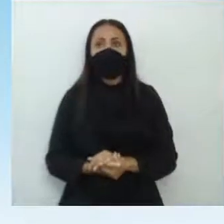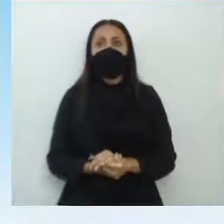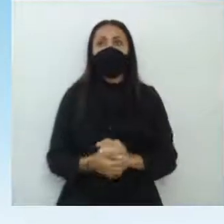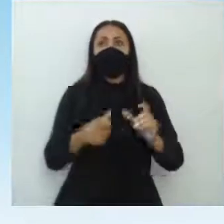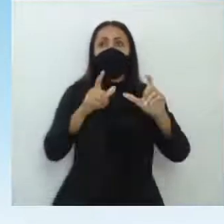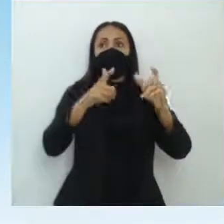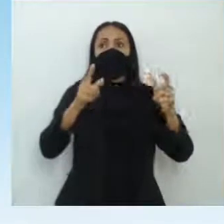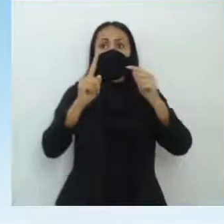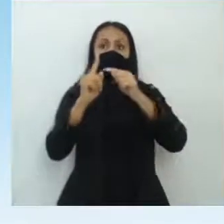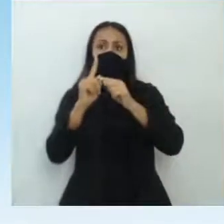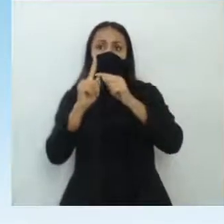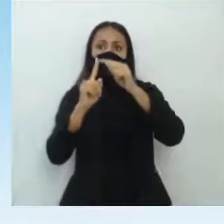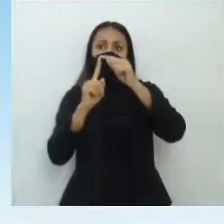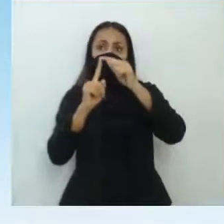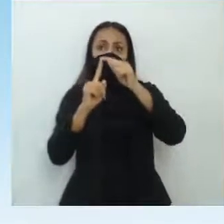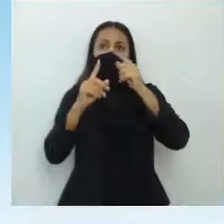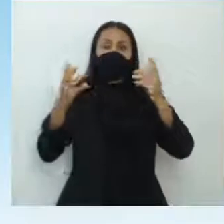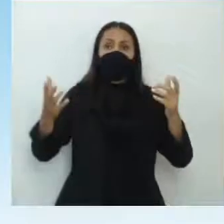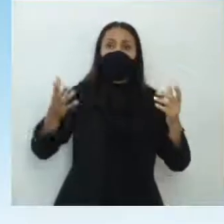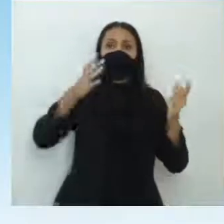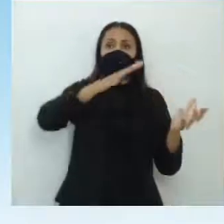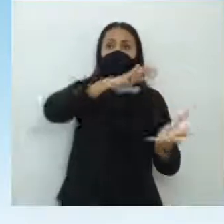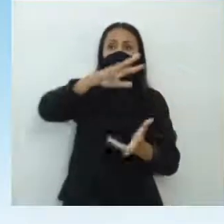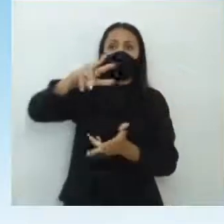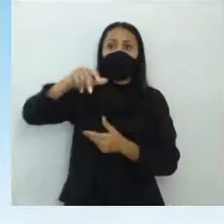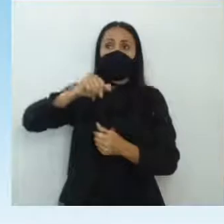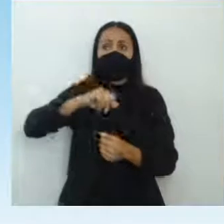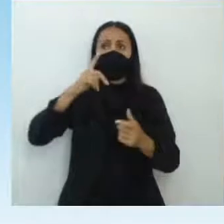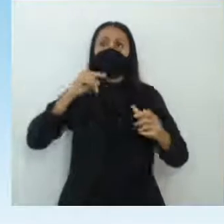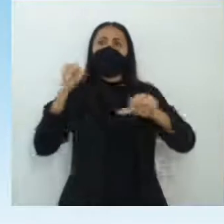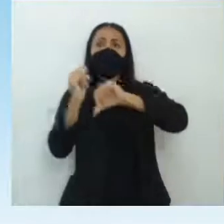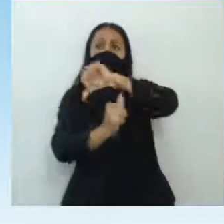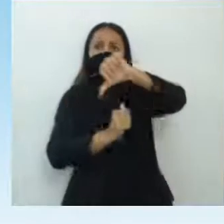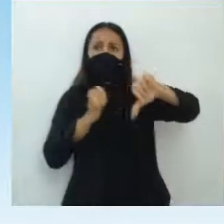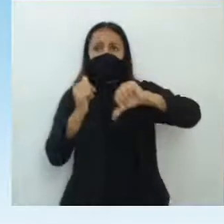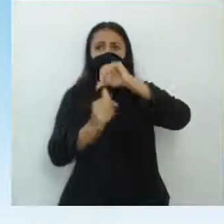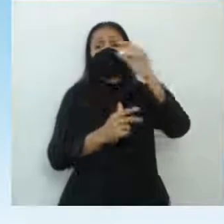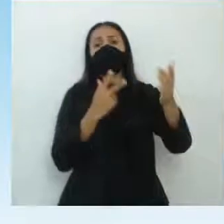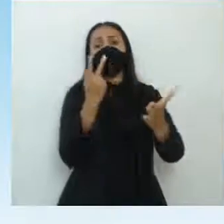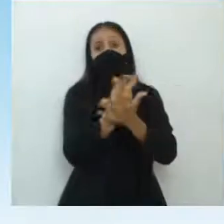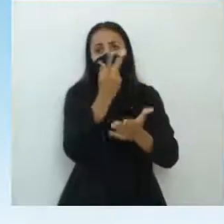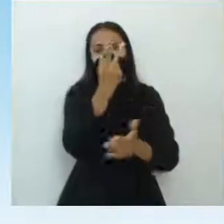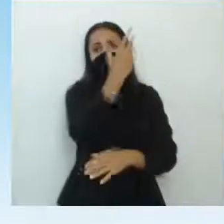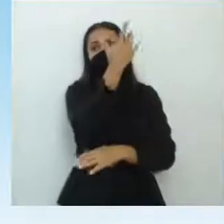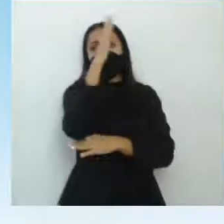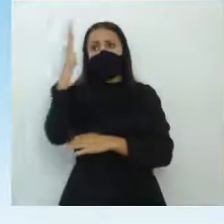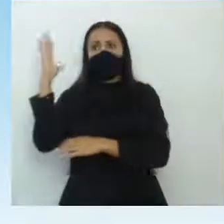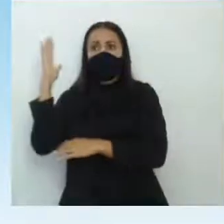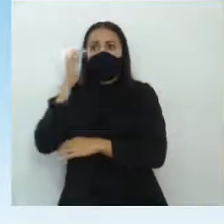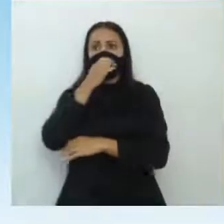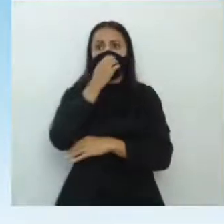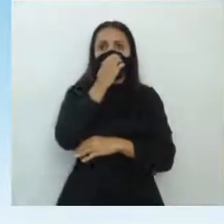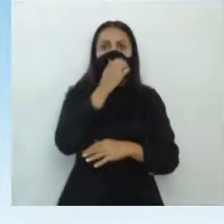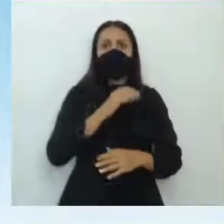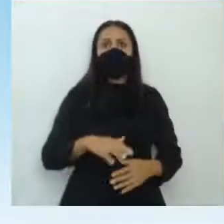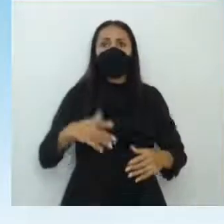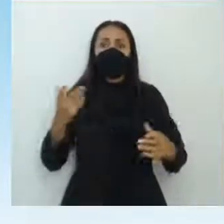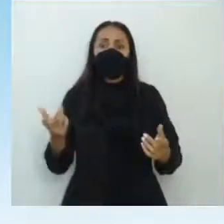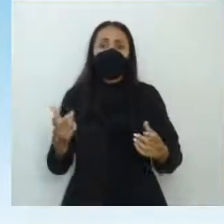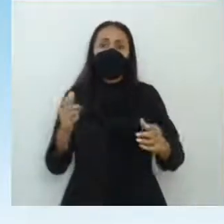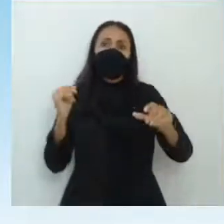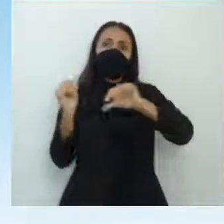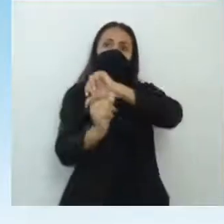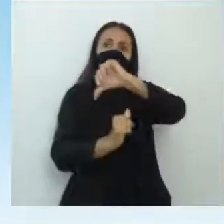da temperatura média do planeta, muitas alterações podem ocorrer na natureza. Uma delas é a